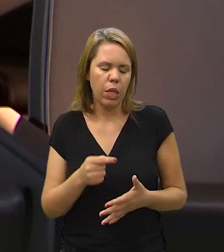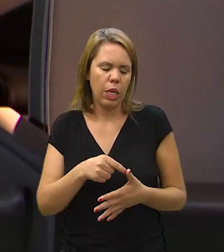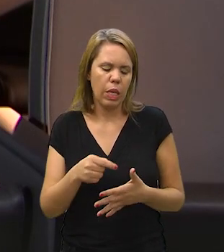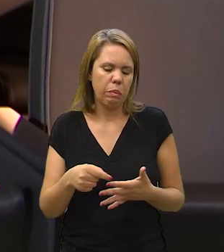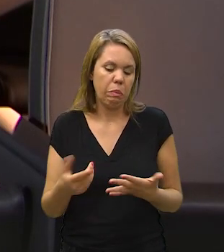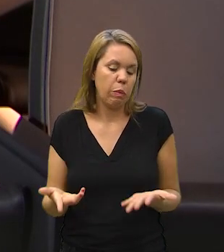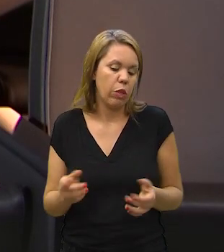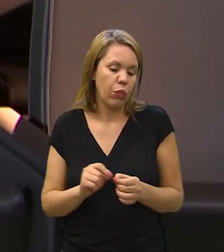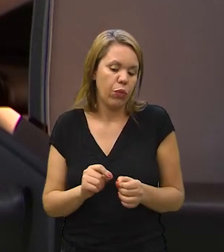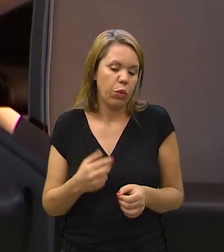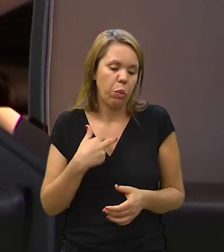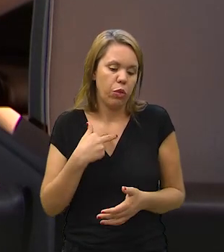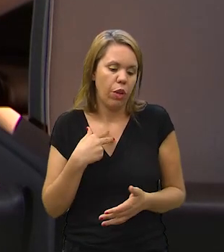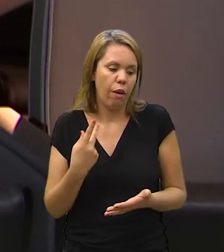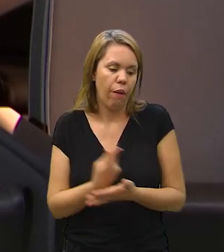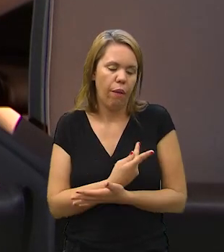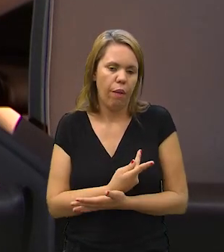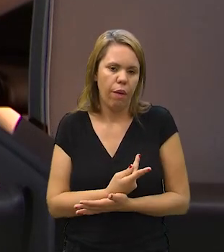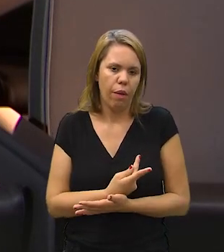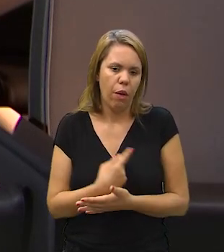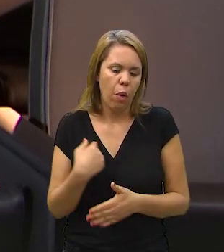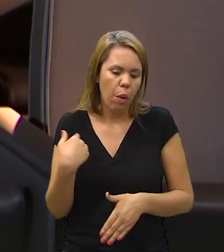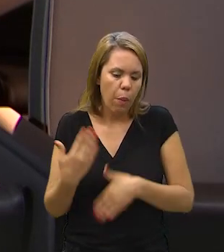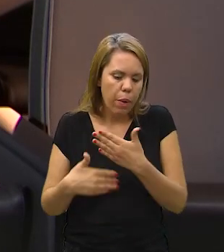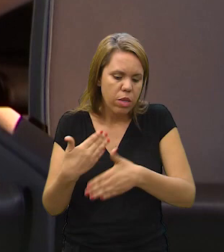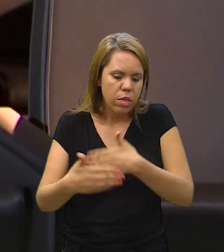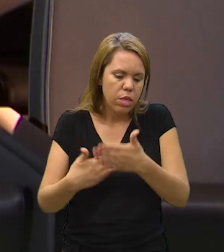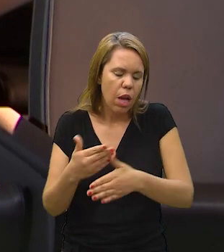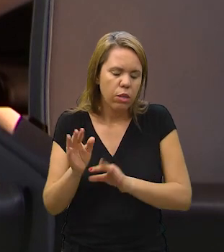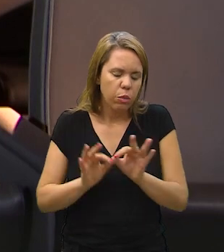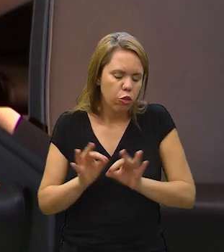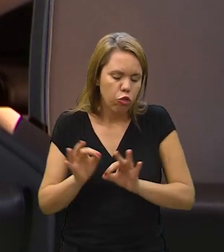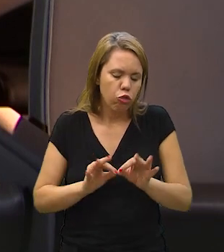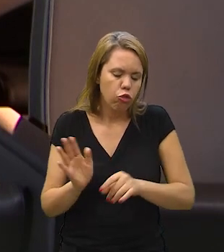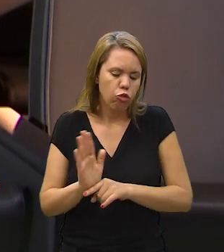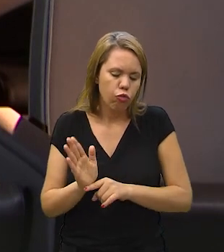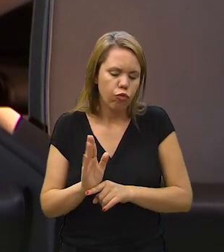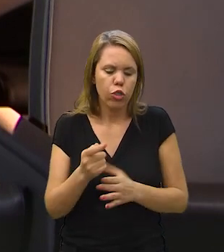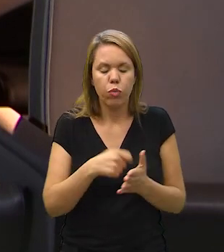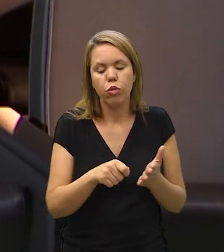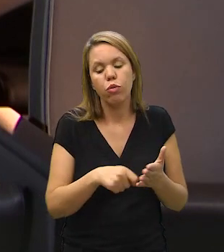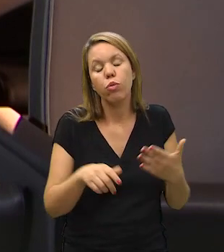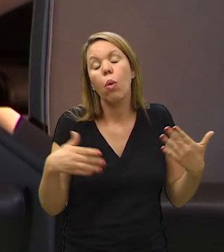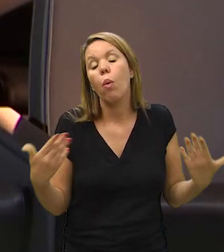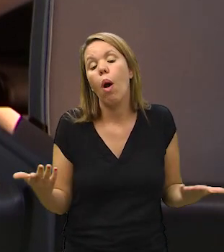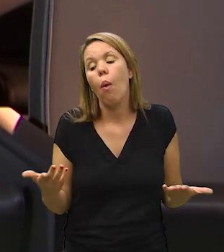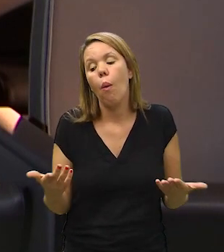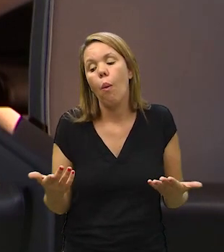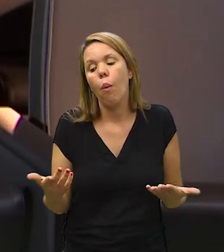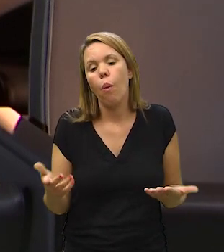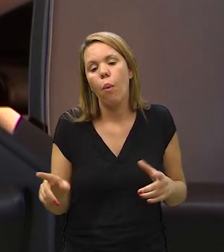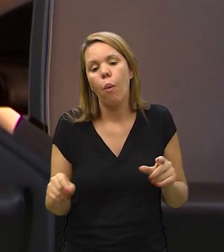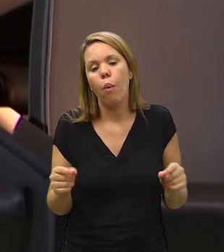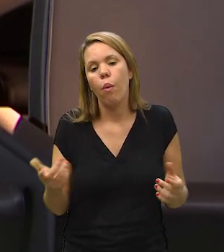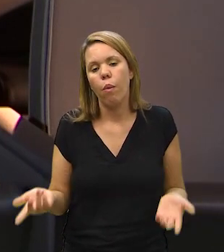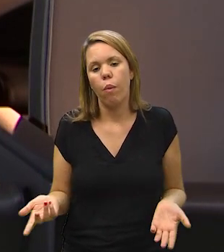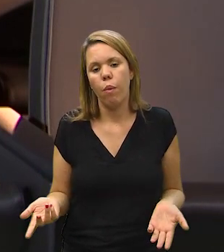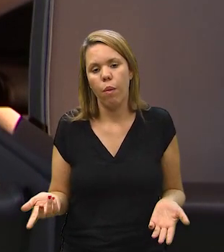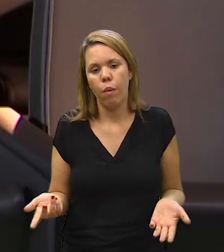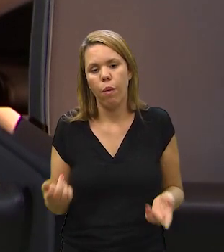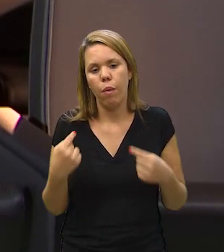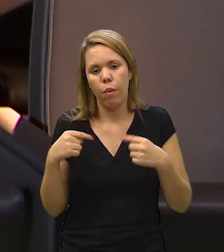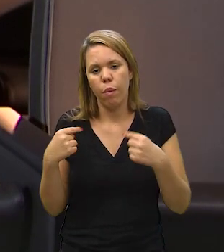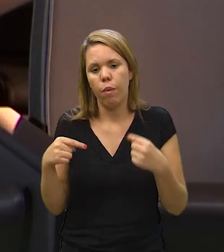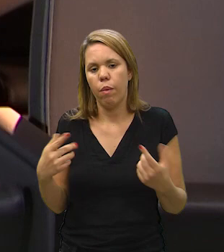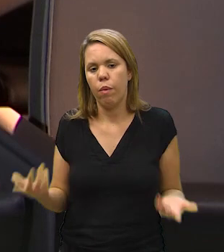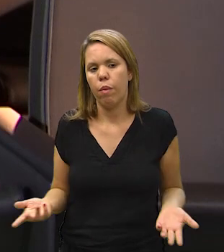Isso... a gente errou. Do processo? Do processo todo, seja do roteiro, seja da parte